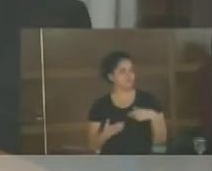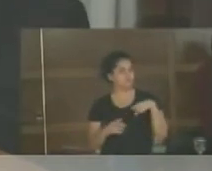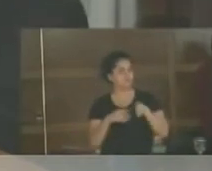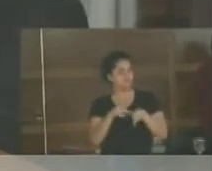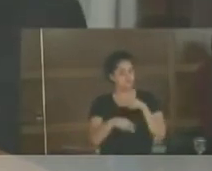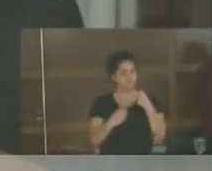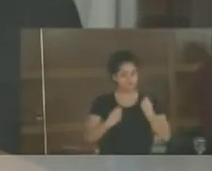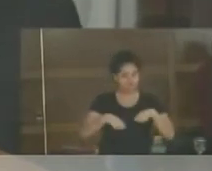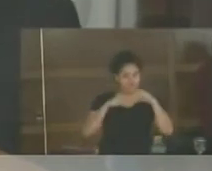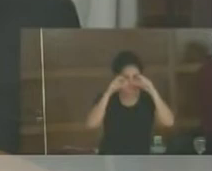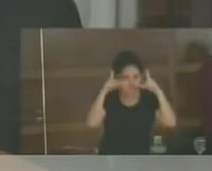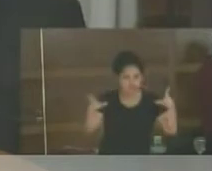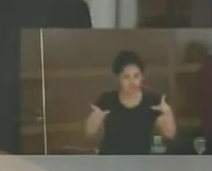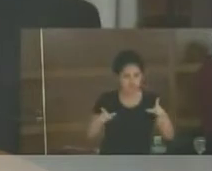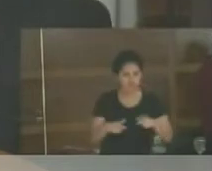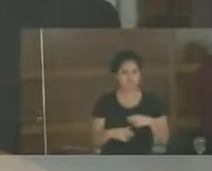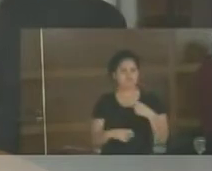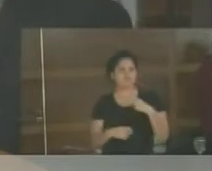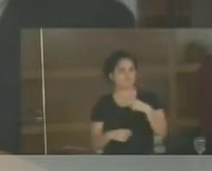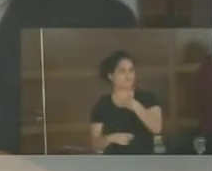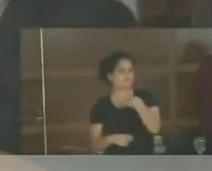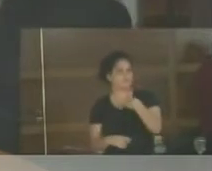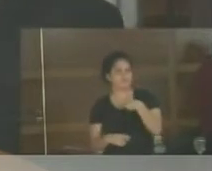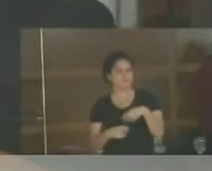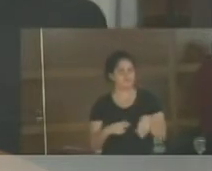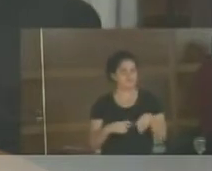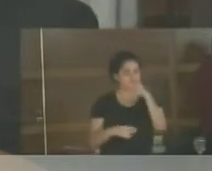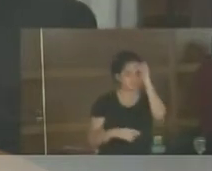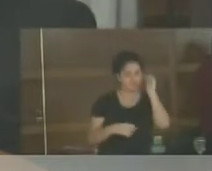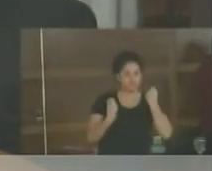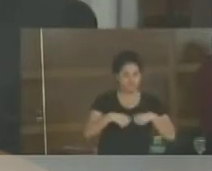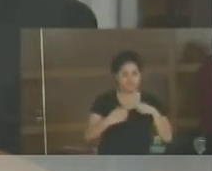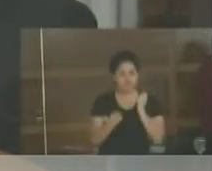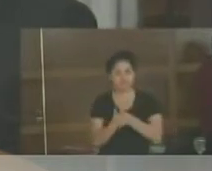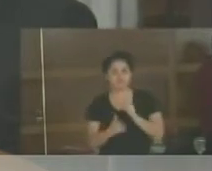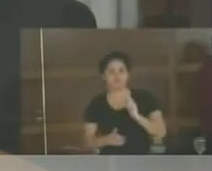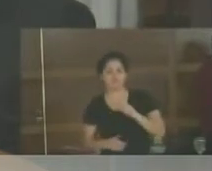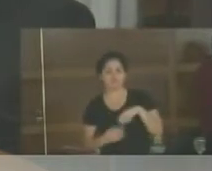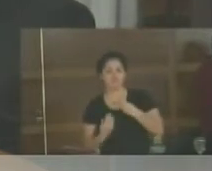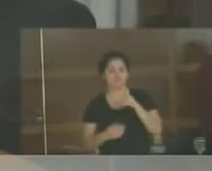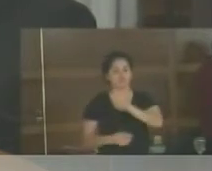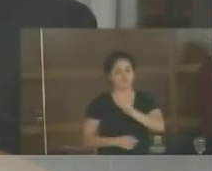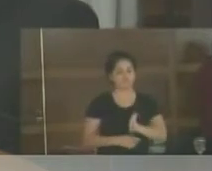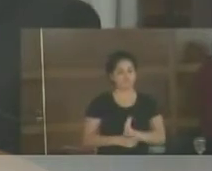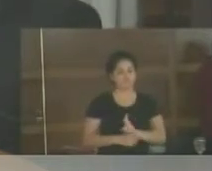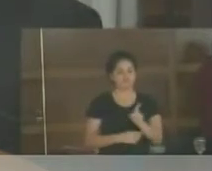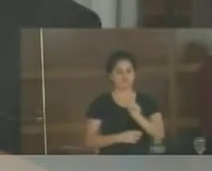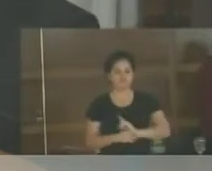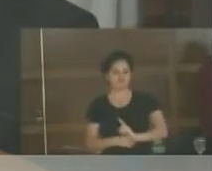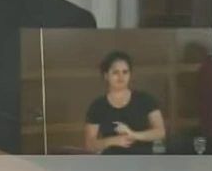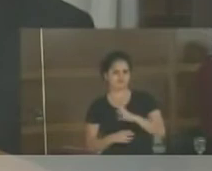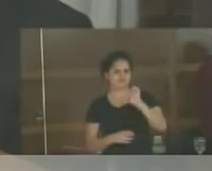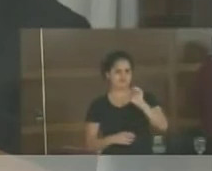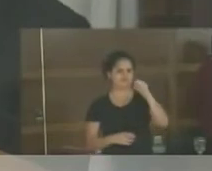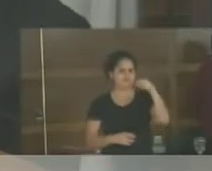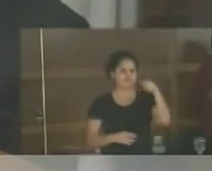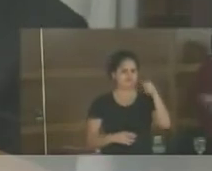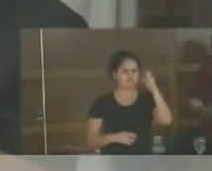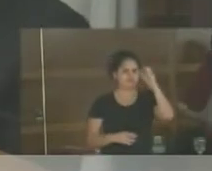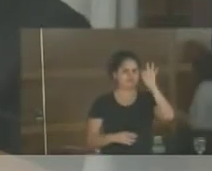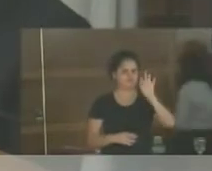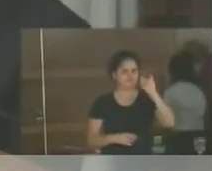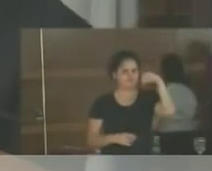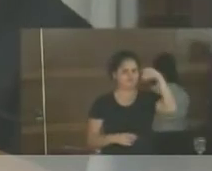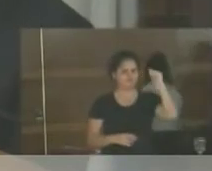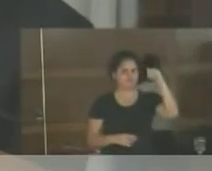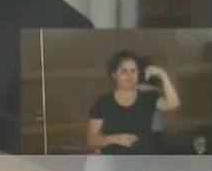os olhos. Não pode, gente. A pessoa tem que pagar pelo que consome. Não é pagar por estimativa. Aí você tem um terraço na sua casa, Flavinho,